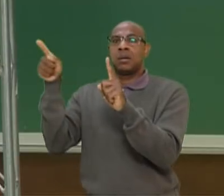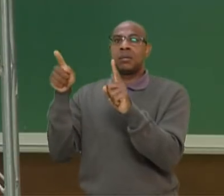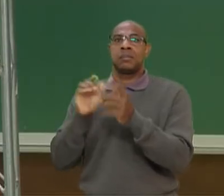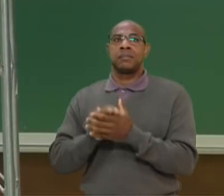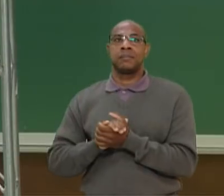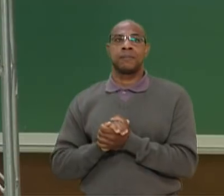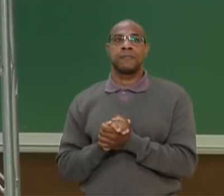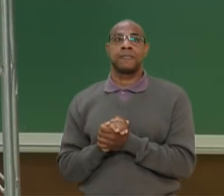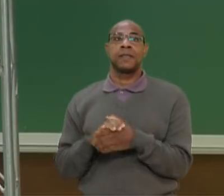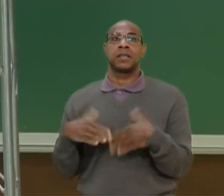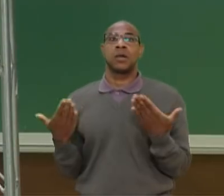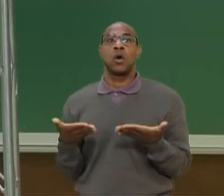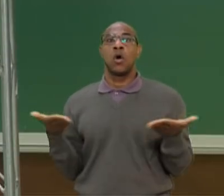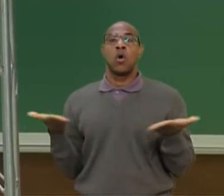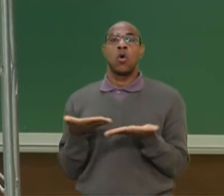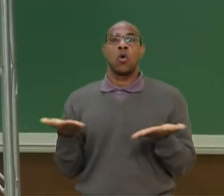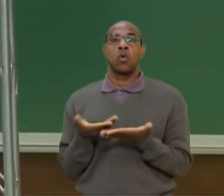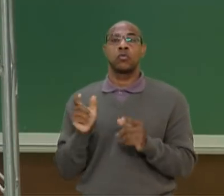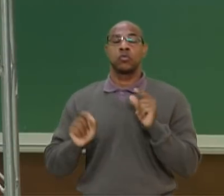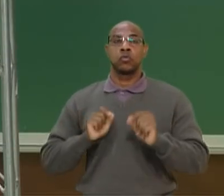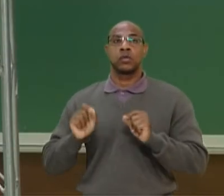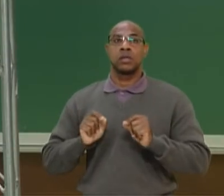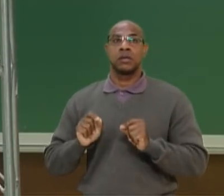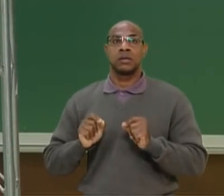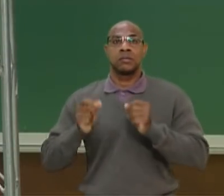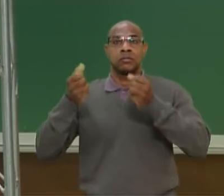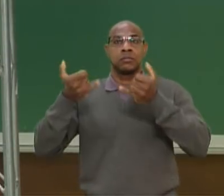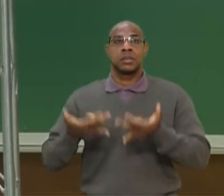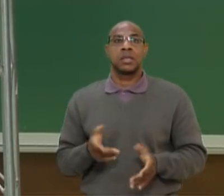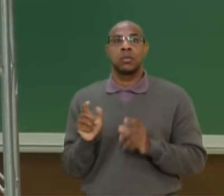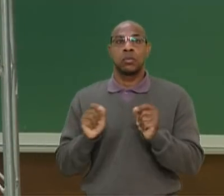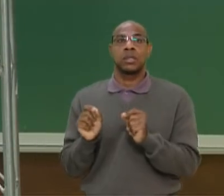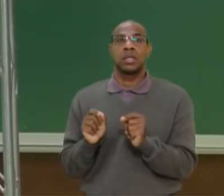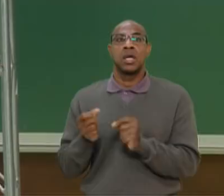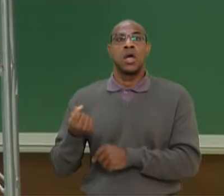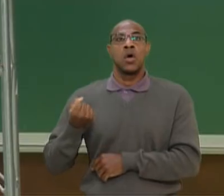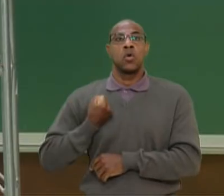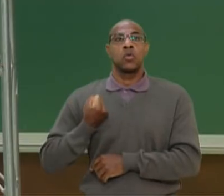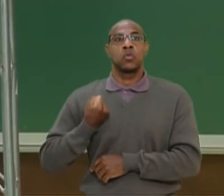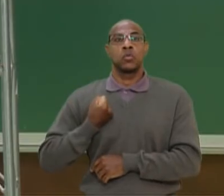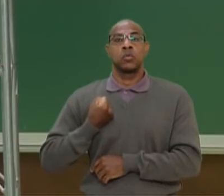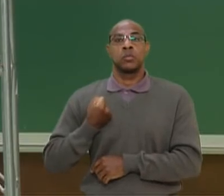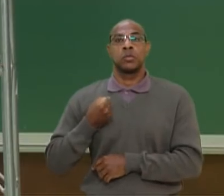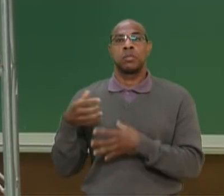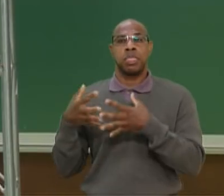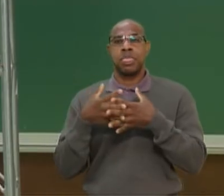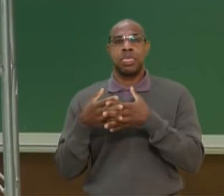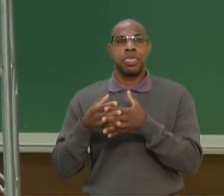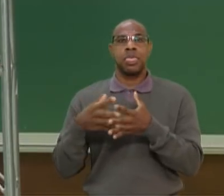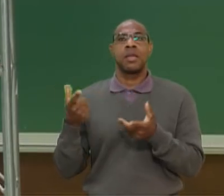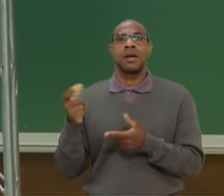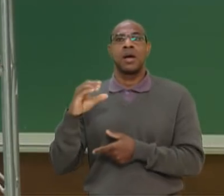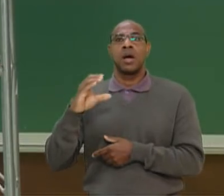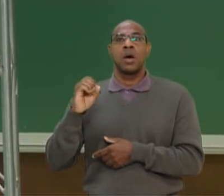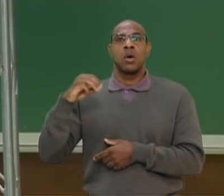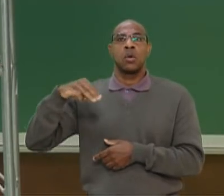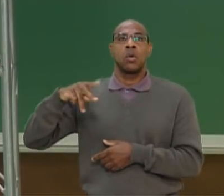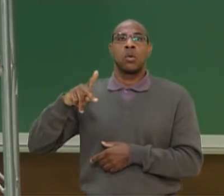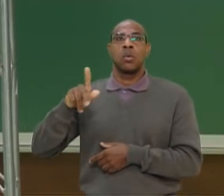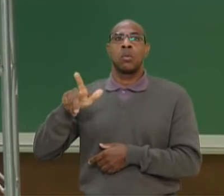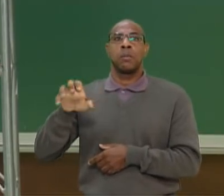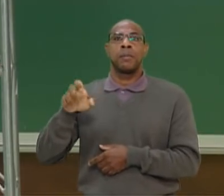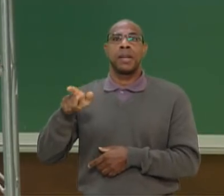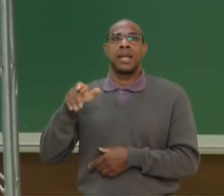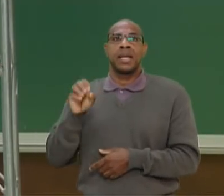algébrica. Hoje, como eu falei, a gente vai trabalhar com o módulo do número complexo e também o argumento, a